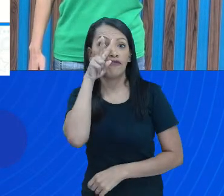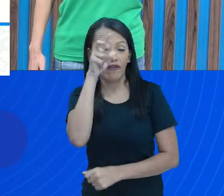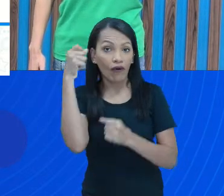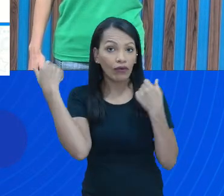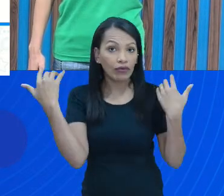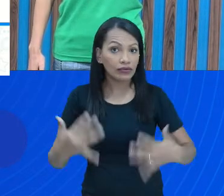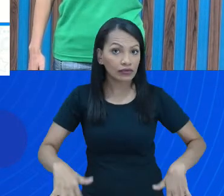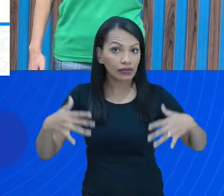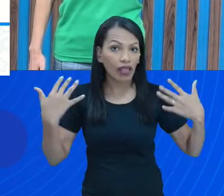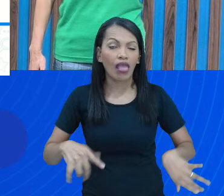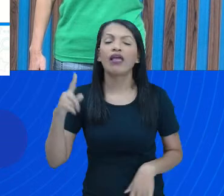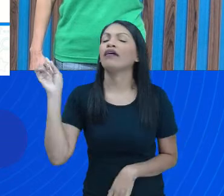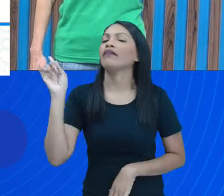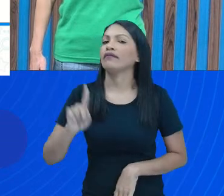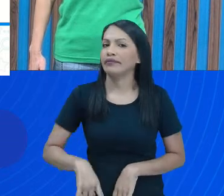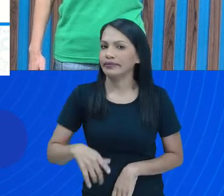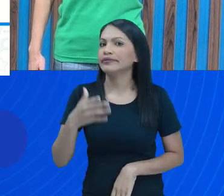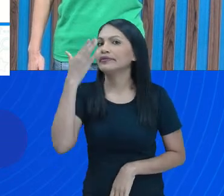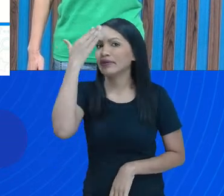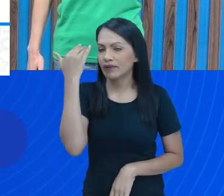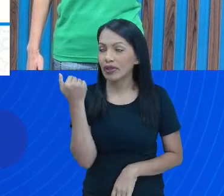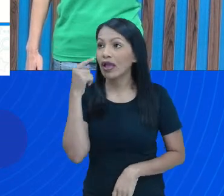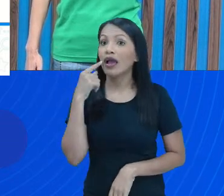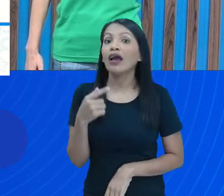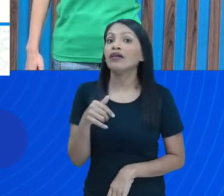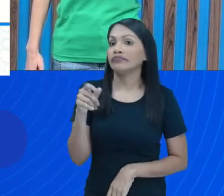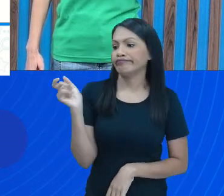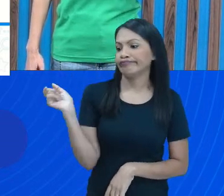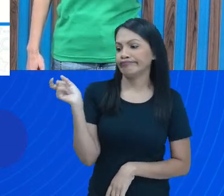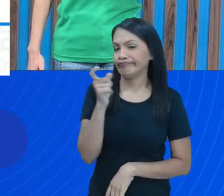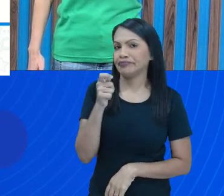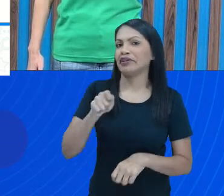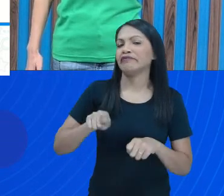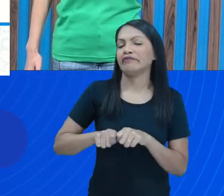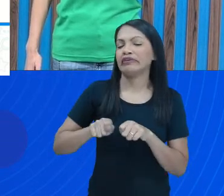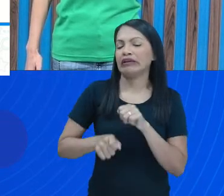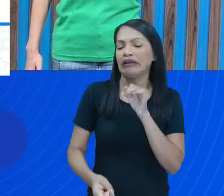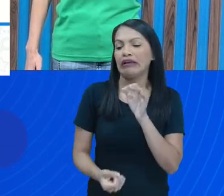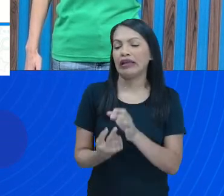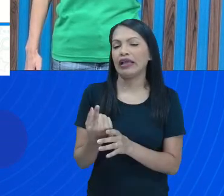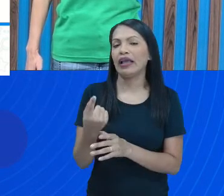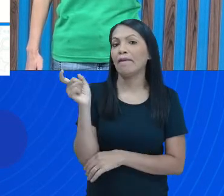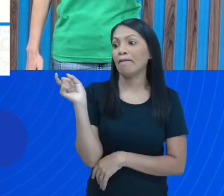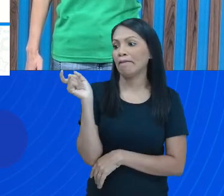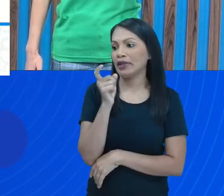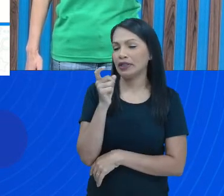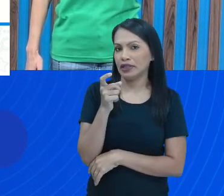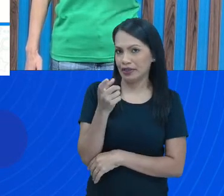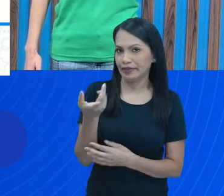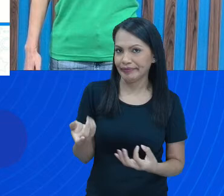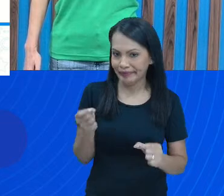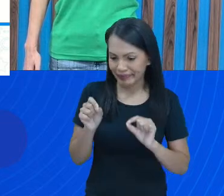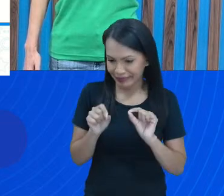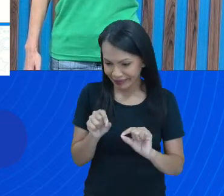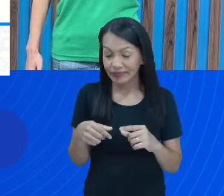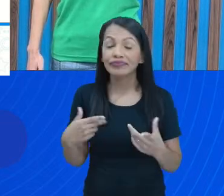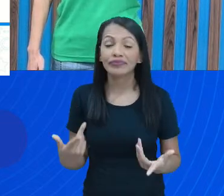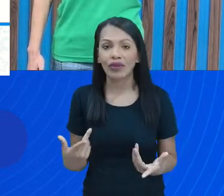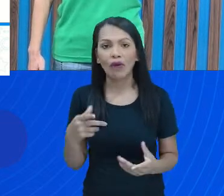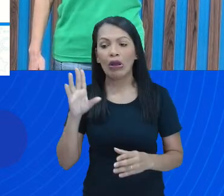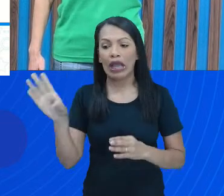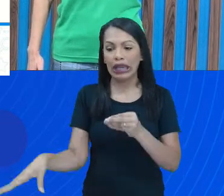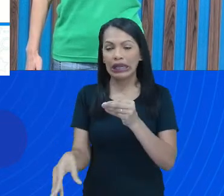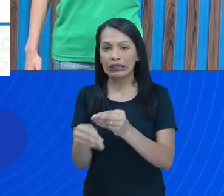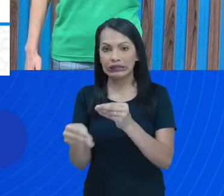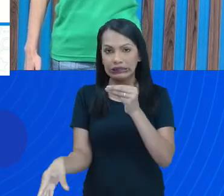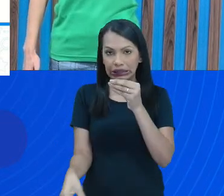era motivo para se inventar história. Então, as lendas foram inventadas, professora? Isso mesmo,